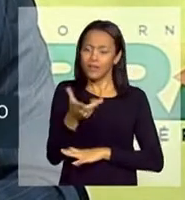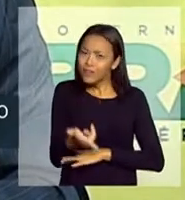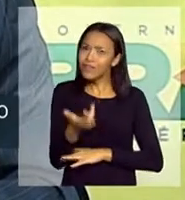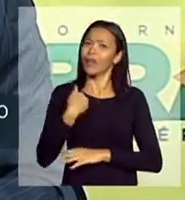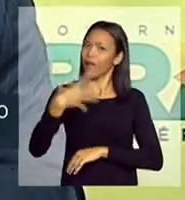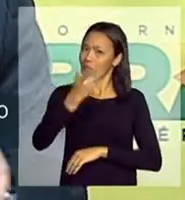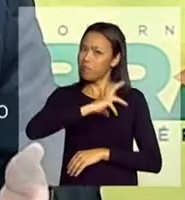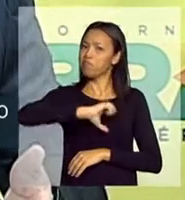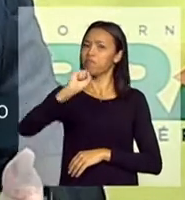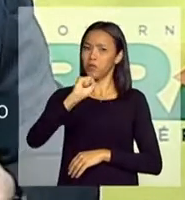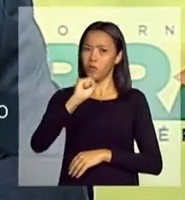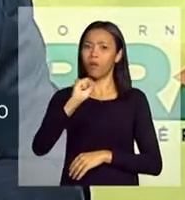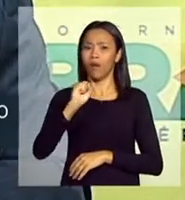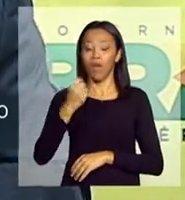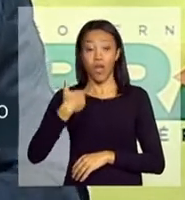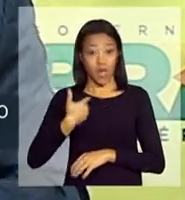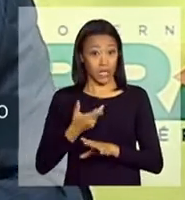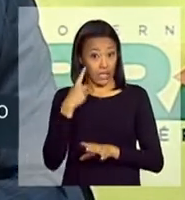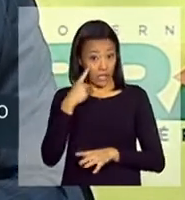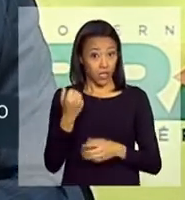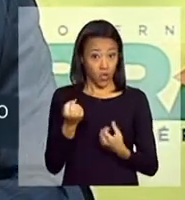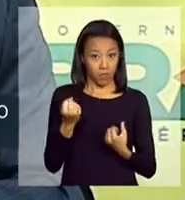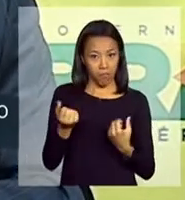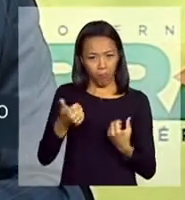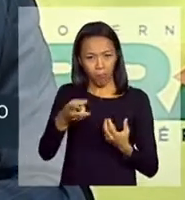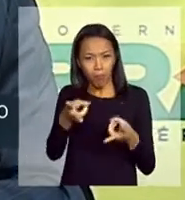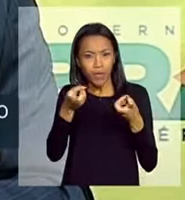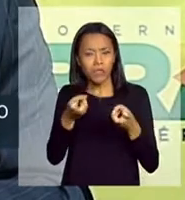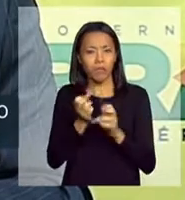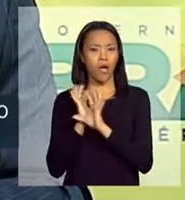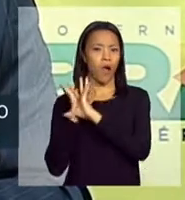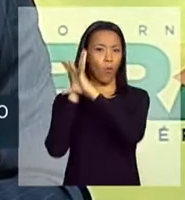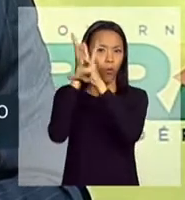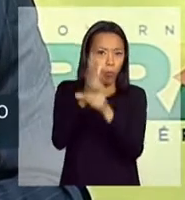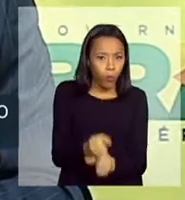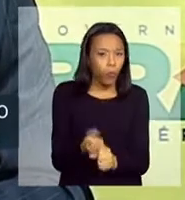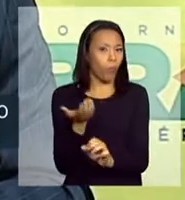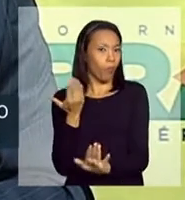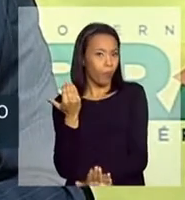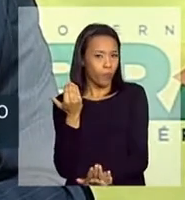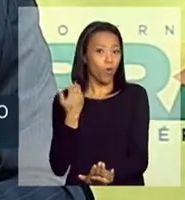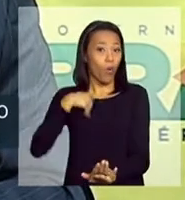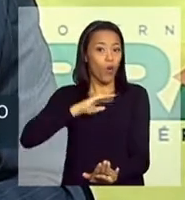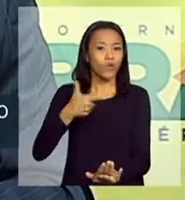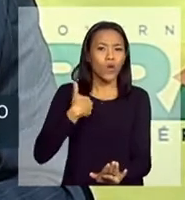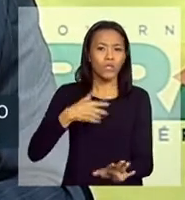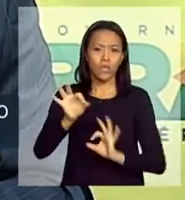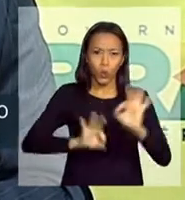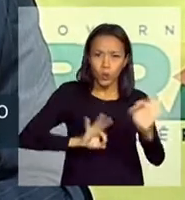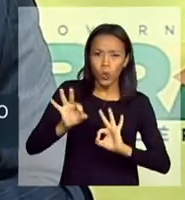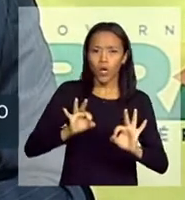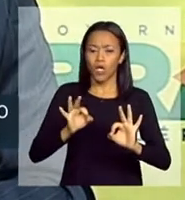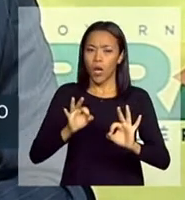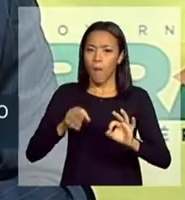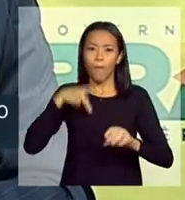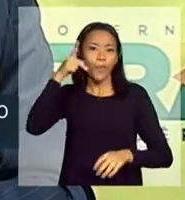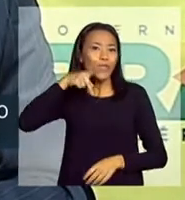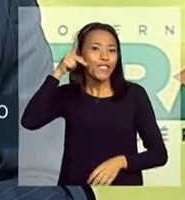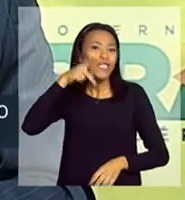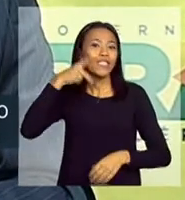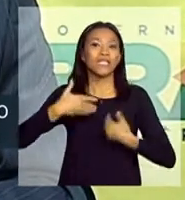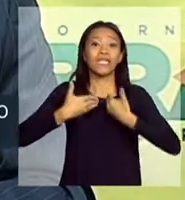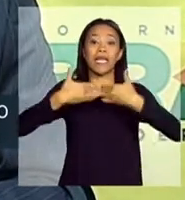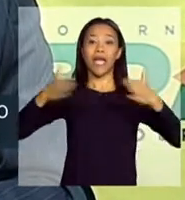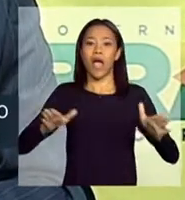uma grande Vitória nessa a gente Olha esses últimos anos quando você constrói políticas públicas que abre a oportunidade